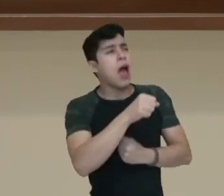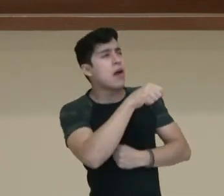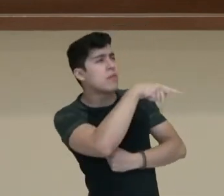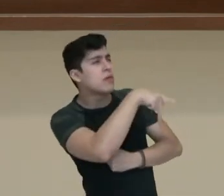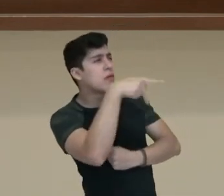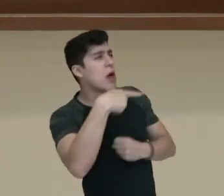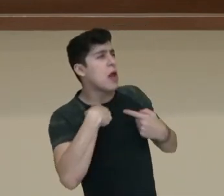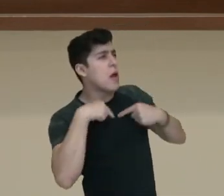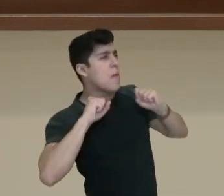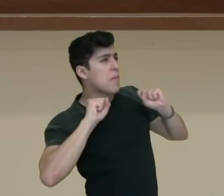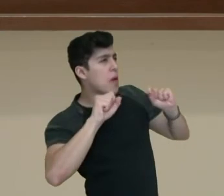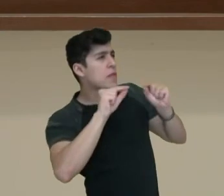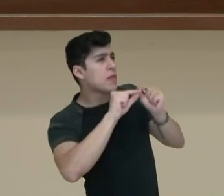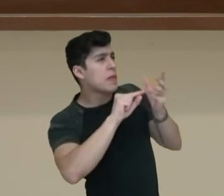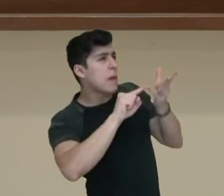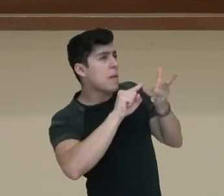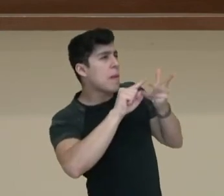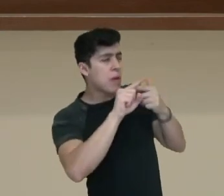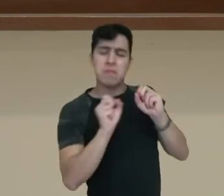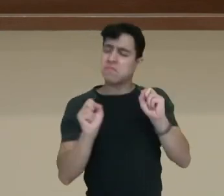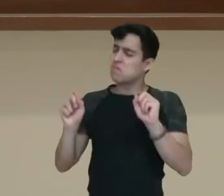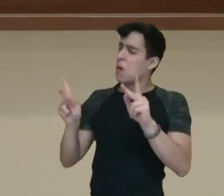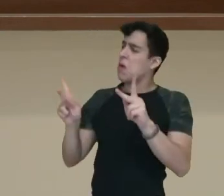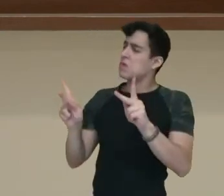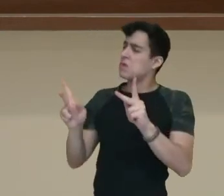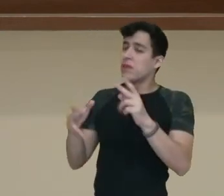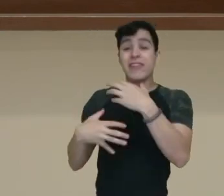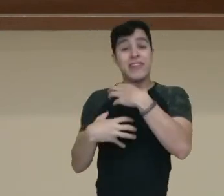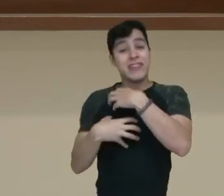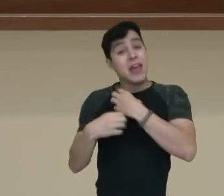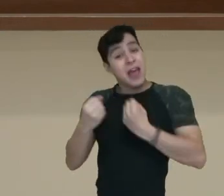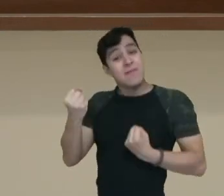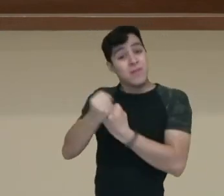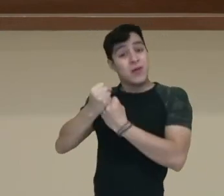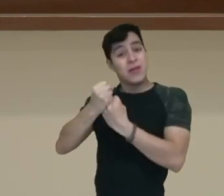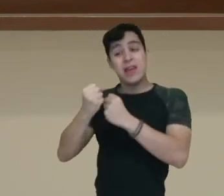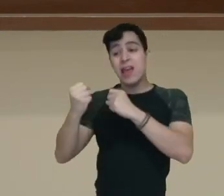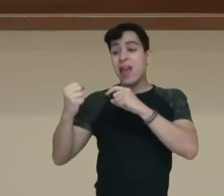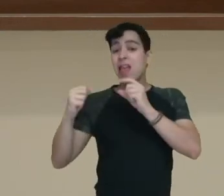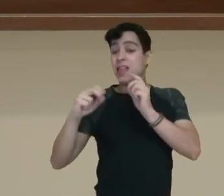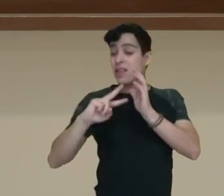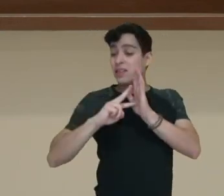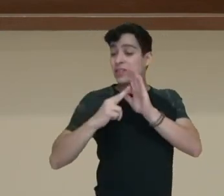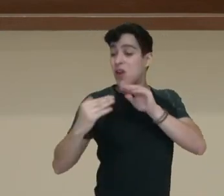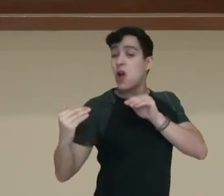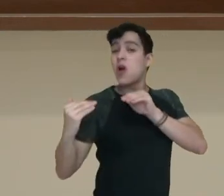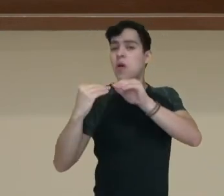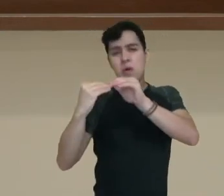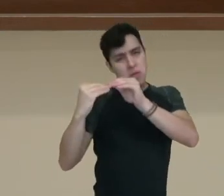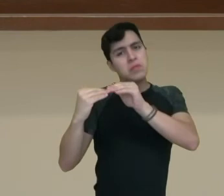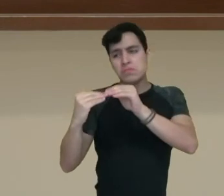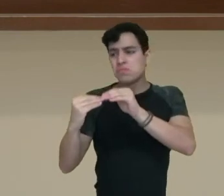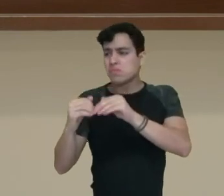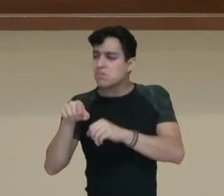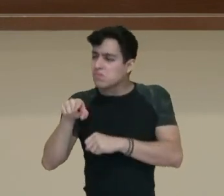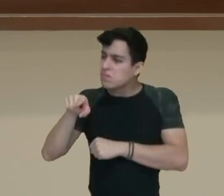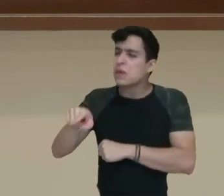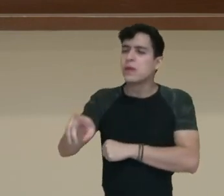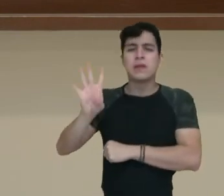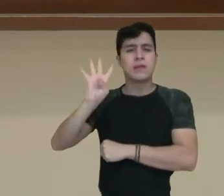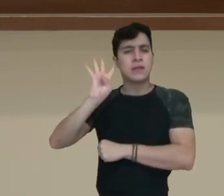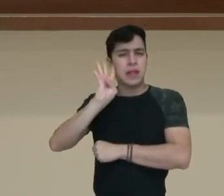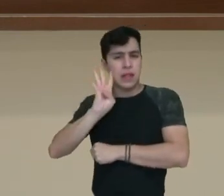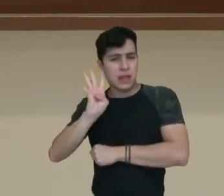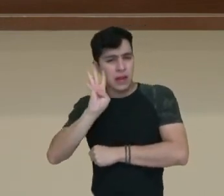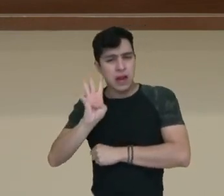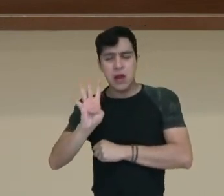Isso é apoiar. Então, o apoiar é um jeito de concordar. É dizer, olha, é legal fazer isso. Também posso ficar